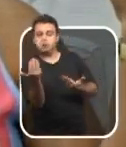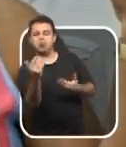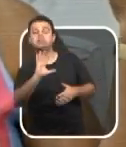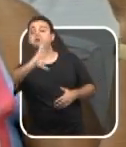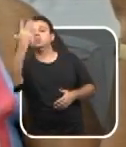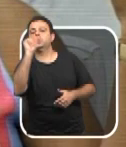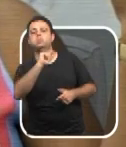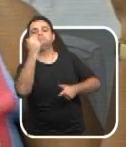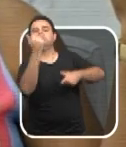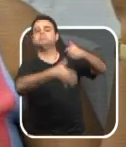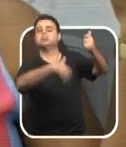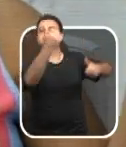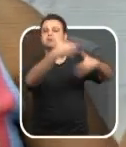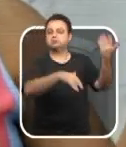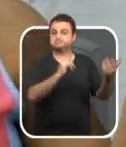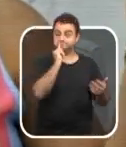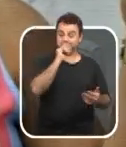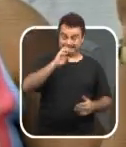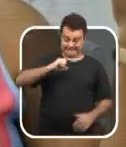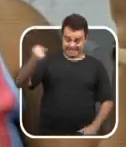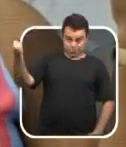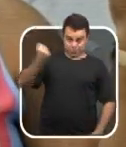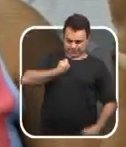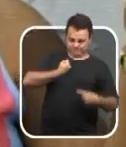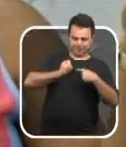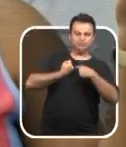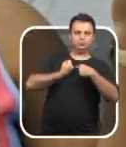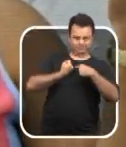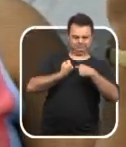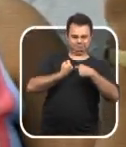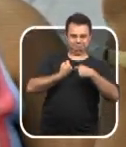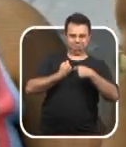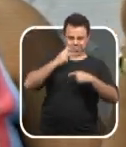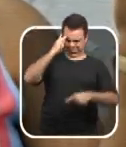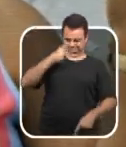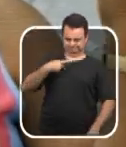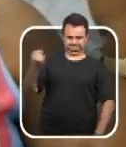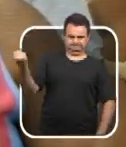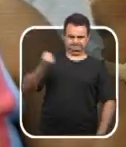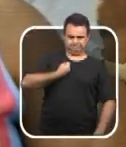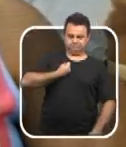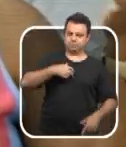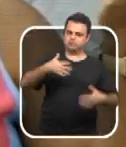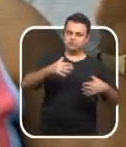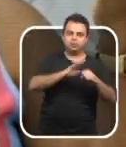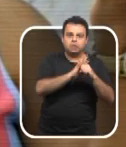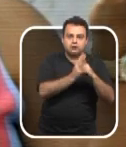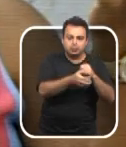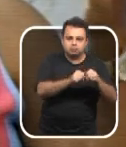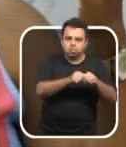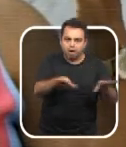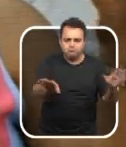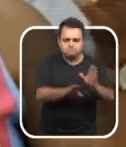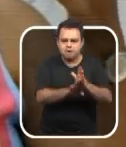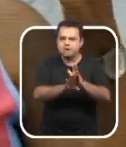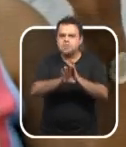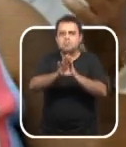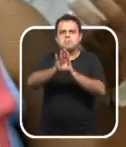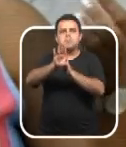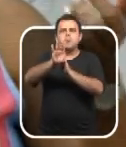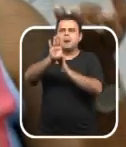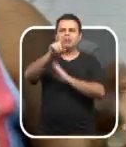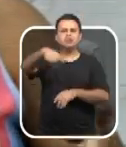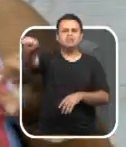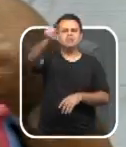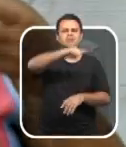dessa questão de suicídio, me chamou muita atenção o aumento que teve durante a pandemia desses jovens